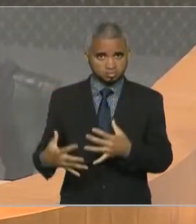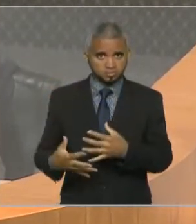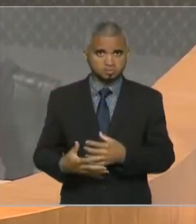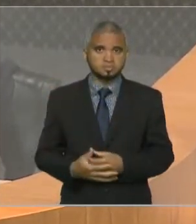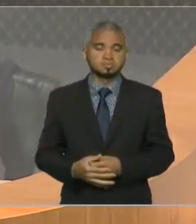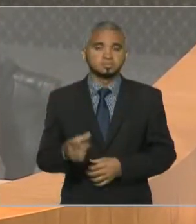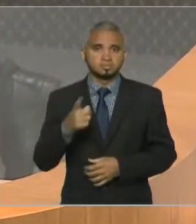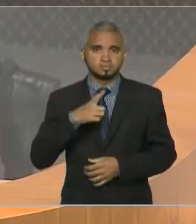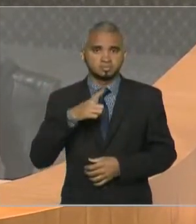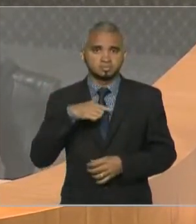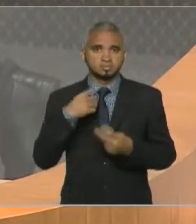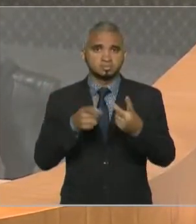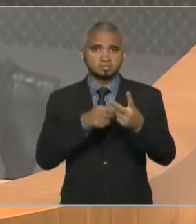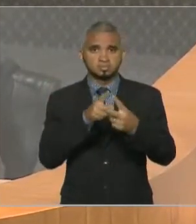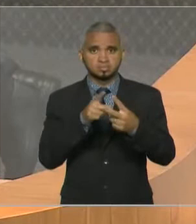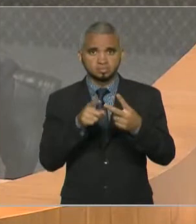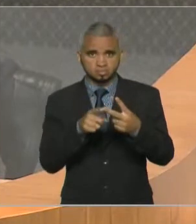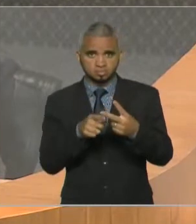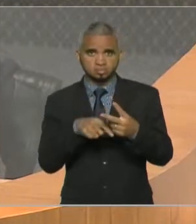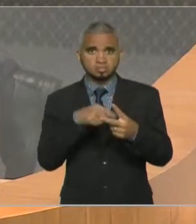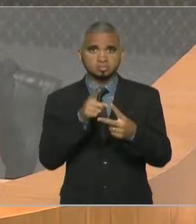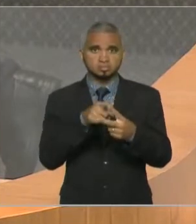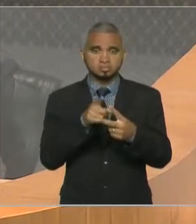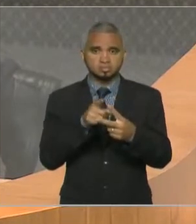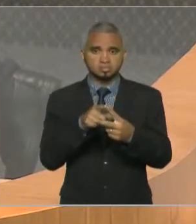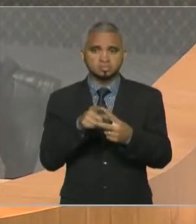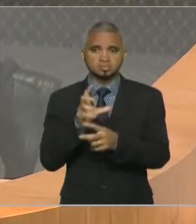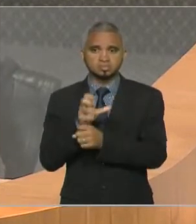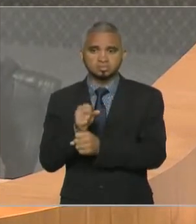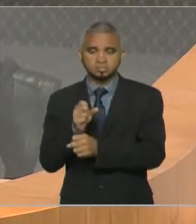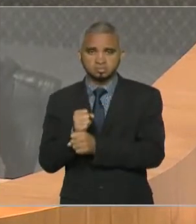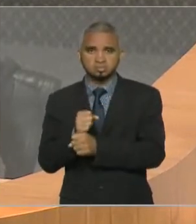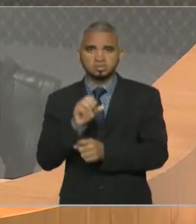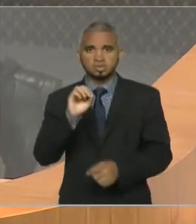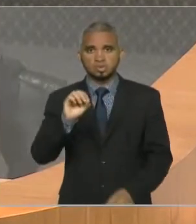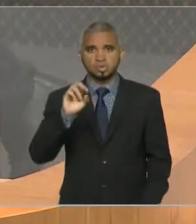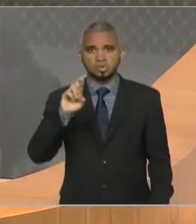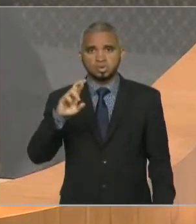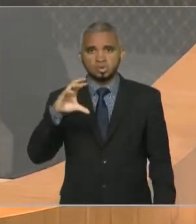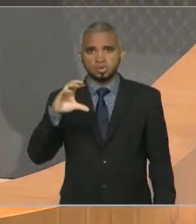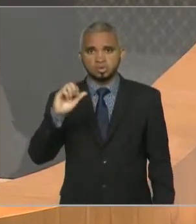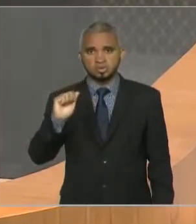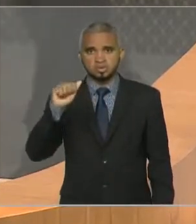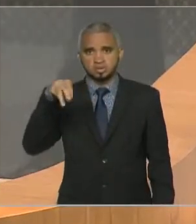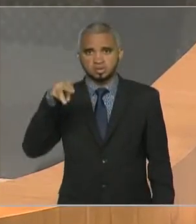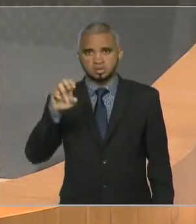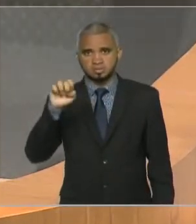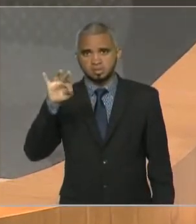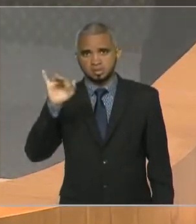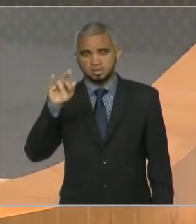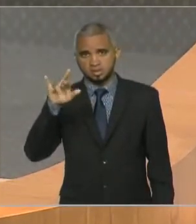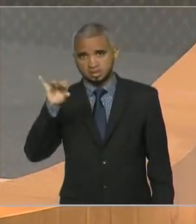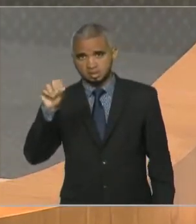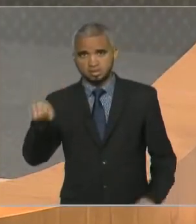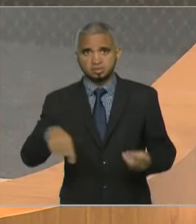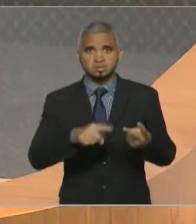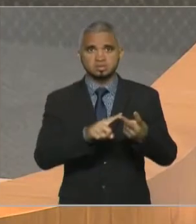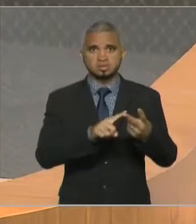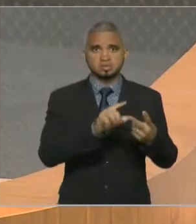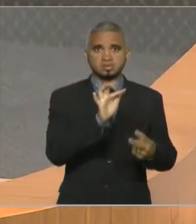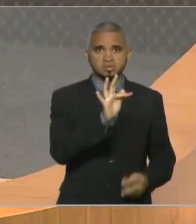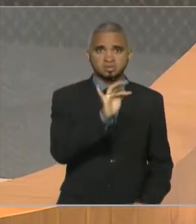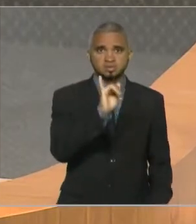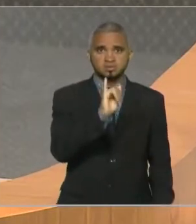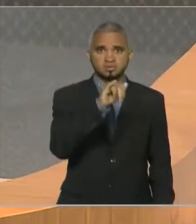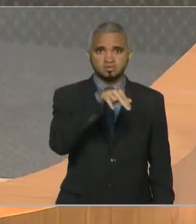dois tipos de recursos, os recursos orçamentários e os recursos financeiros. Dizer que não foi retirado recursos